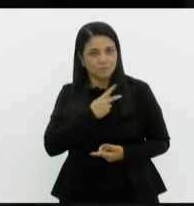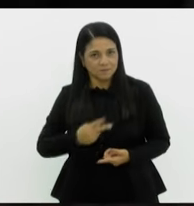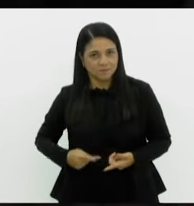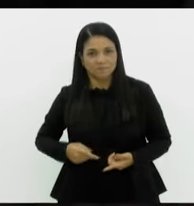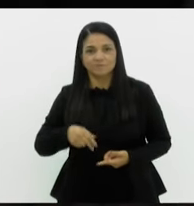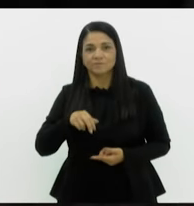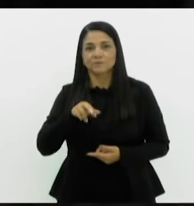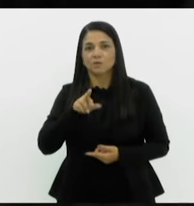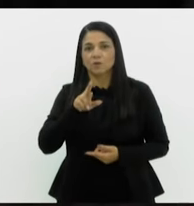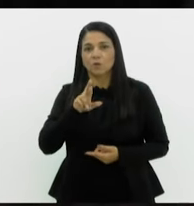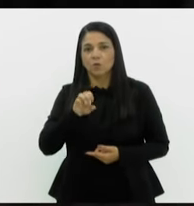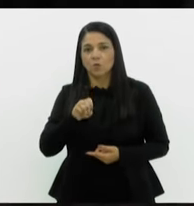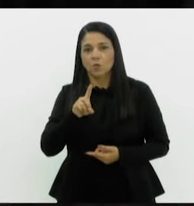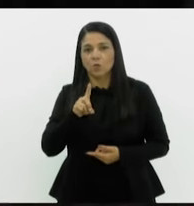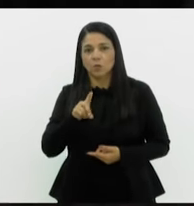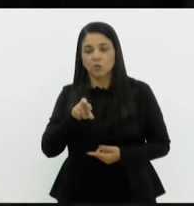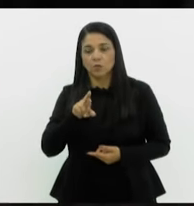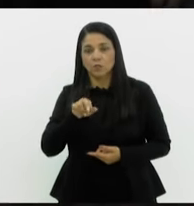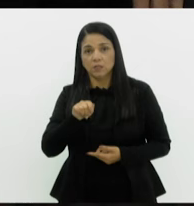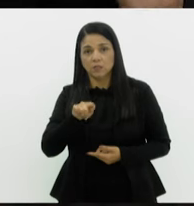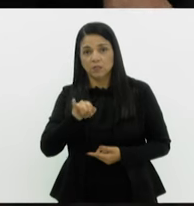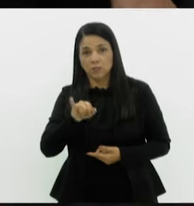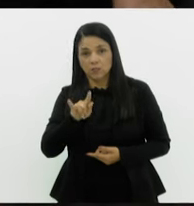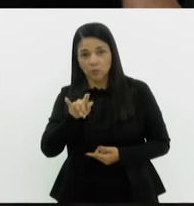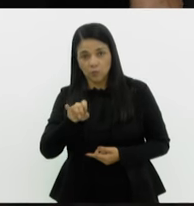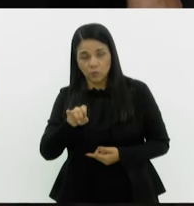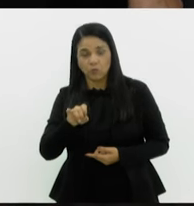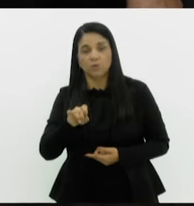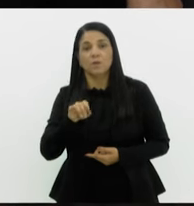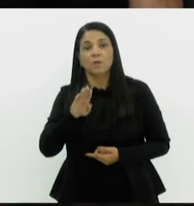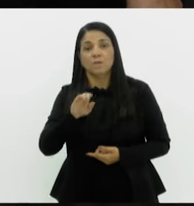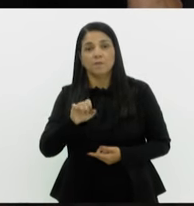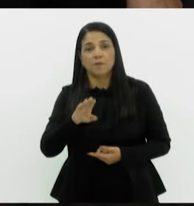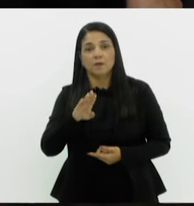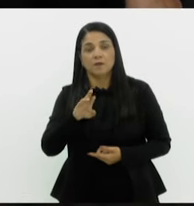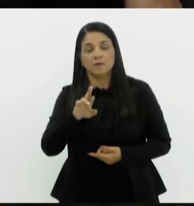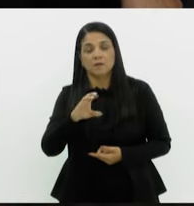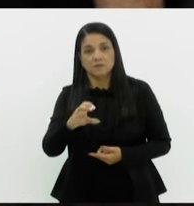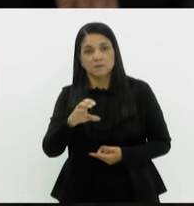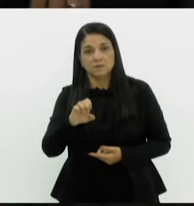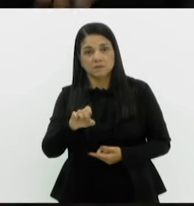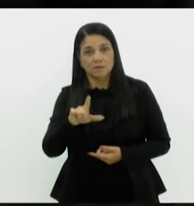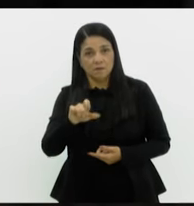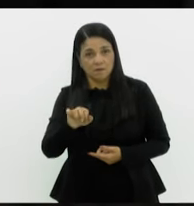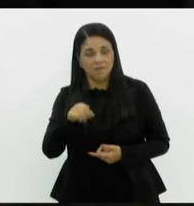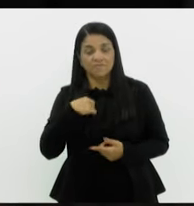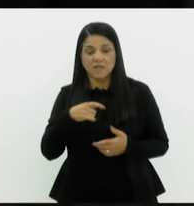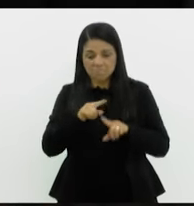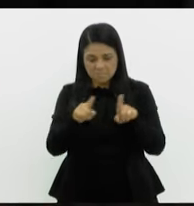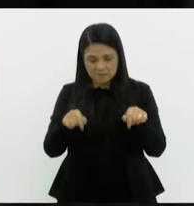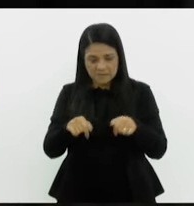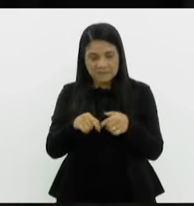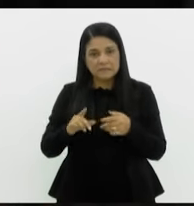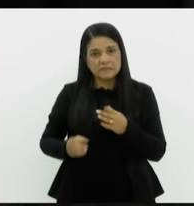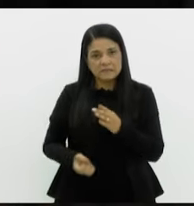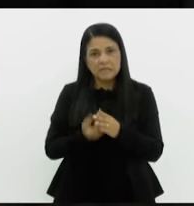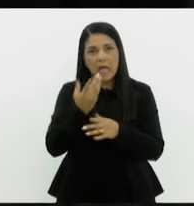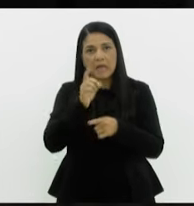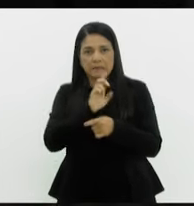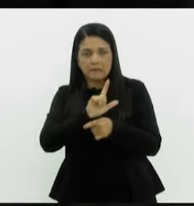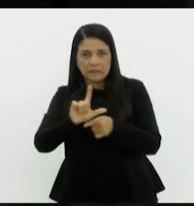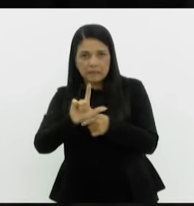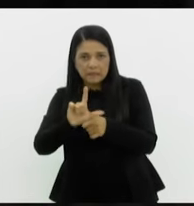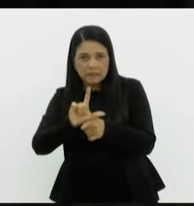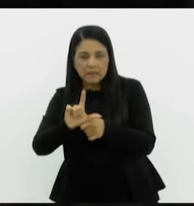Ele criou a sala Nilás aqui, a sala de feminicídio, né? Tu vê que o nosso Estado está trabalhando aqui,